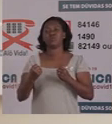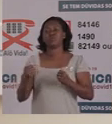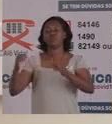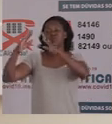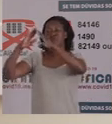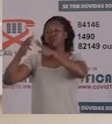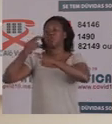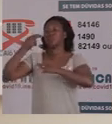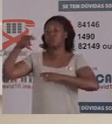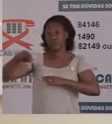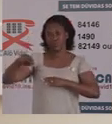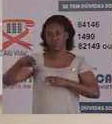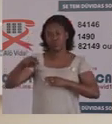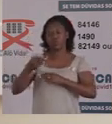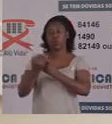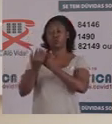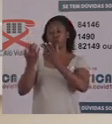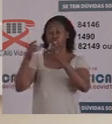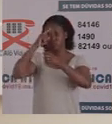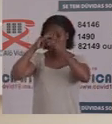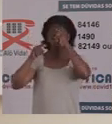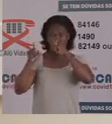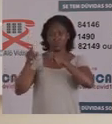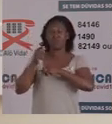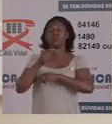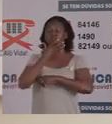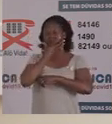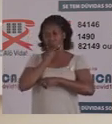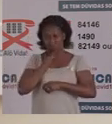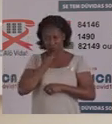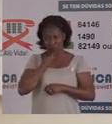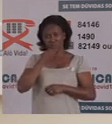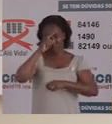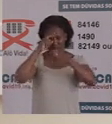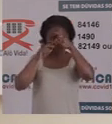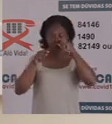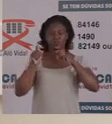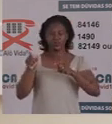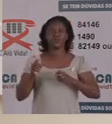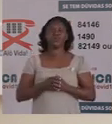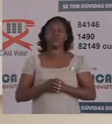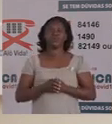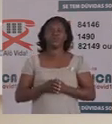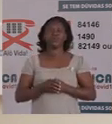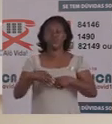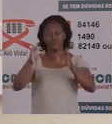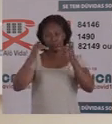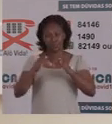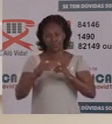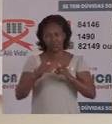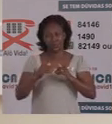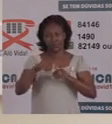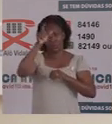Afungi, onde a maior parte dos trabalhadores são do sexo masculino. Depois, o gráfico da direita mostra